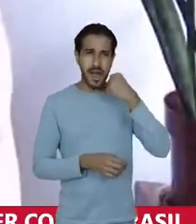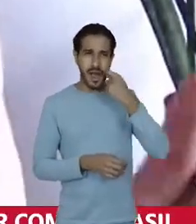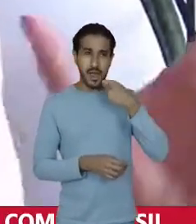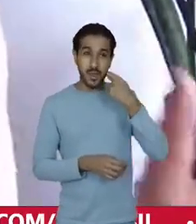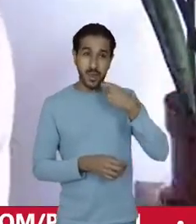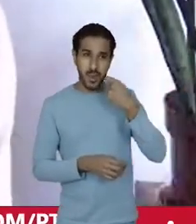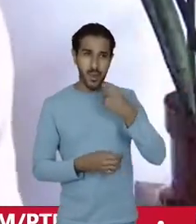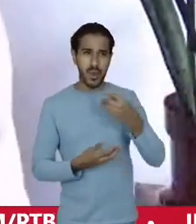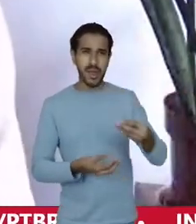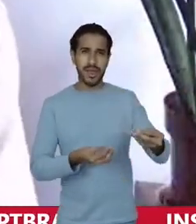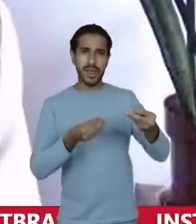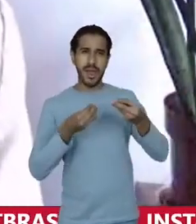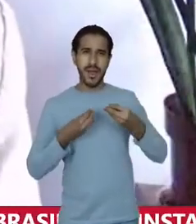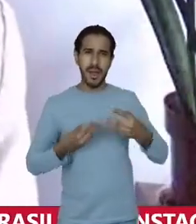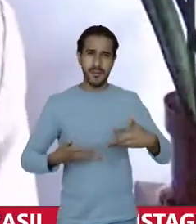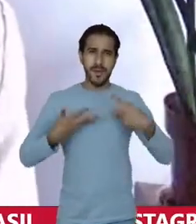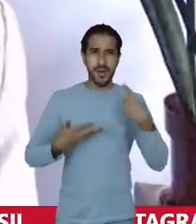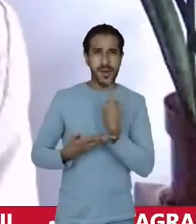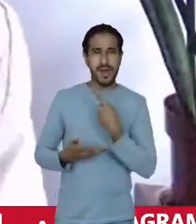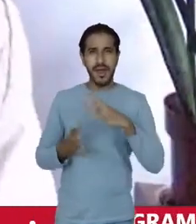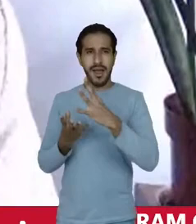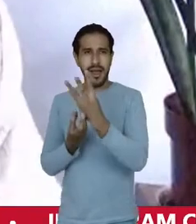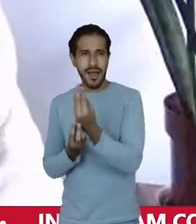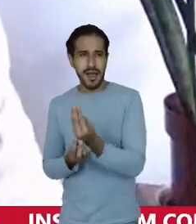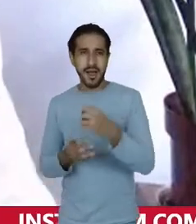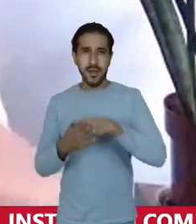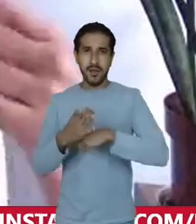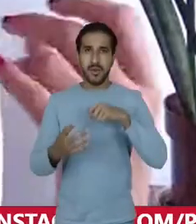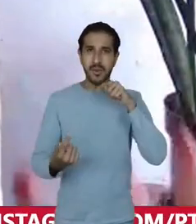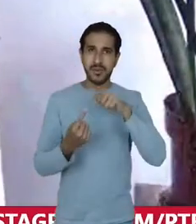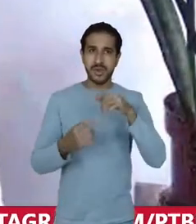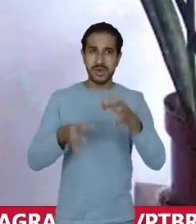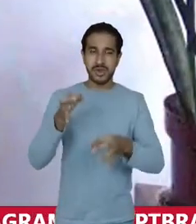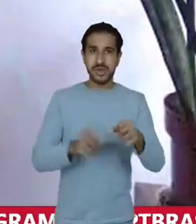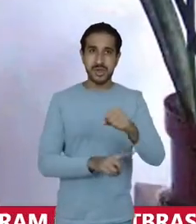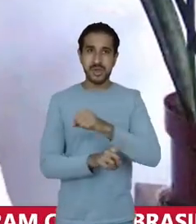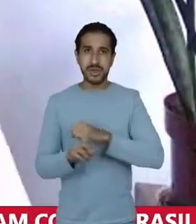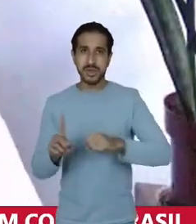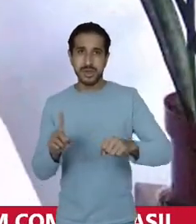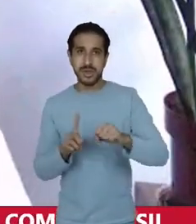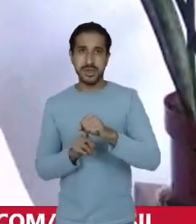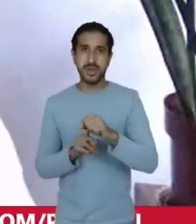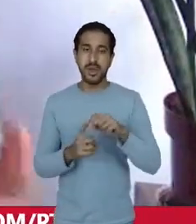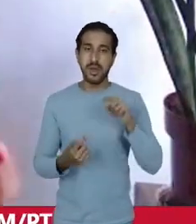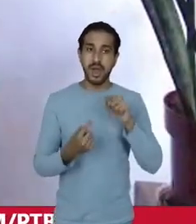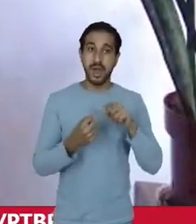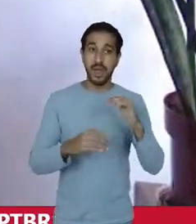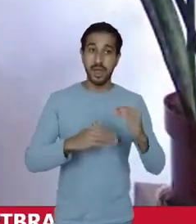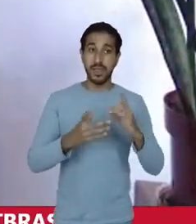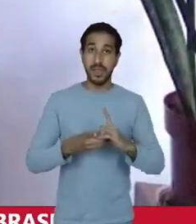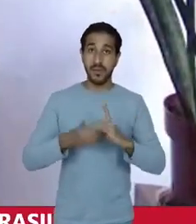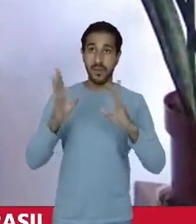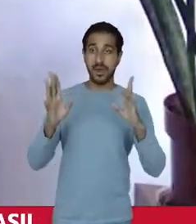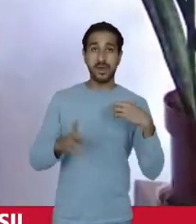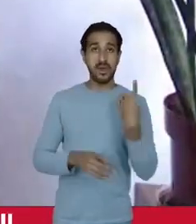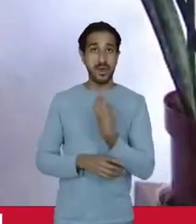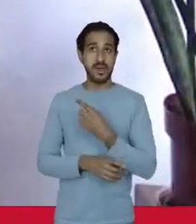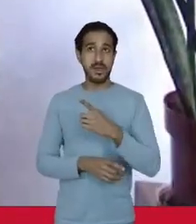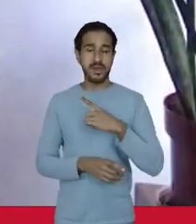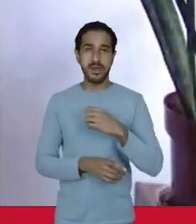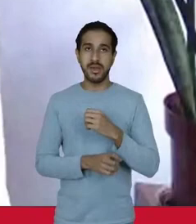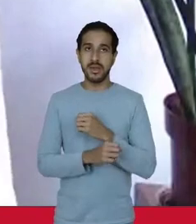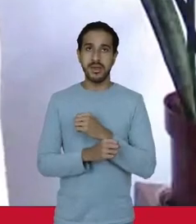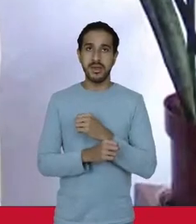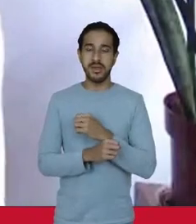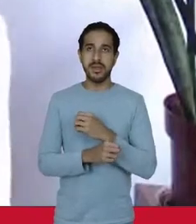deu tanto nas artes, na luta por justiça social, na luta por democracia. Então, a gente tem, né, eu não posso